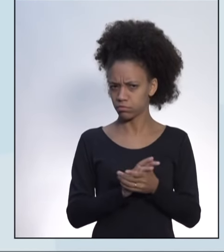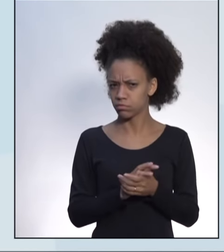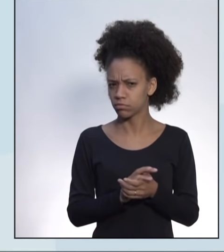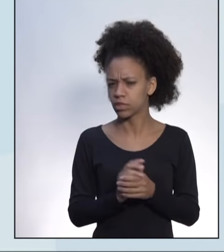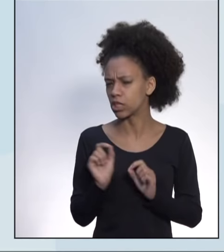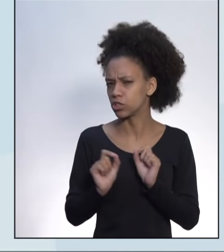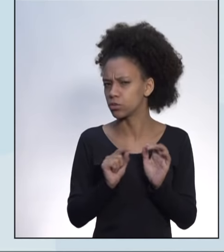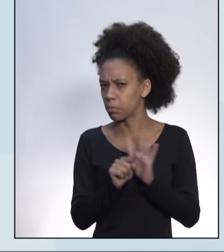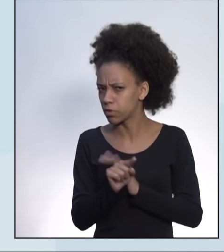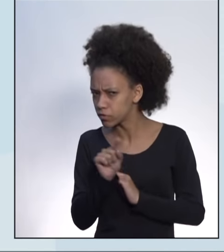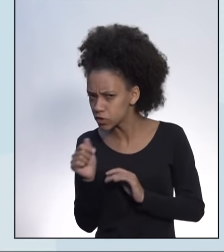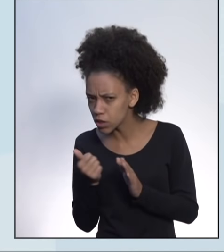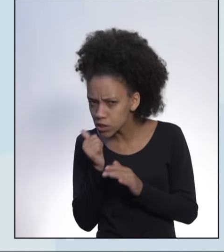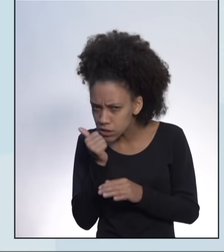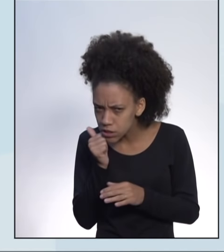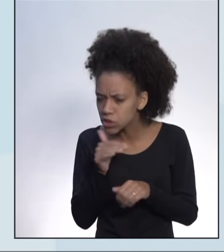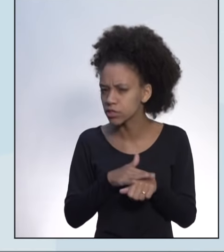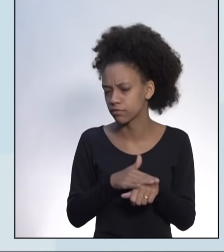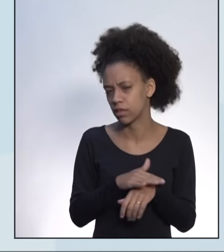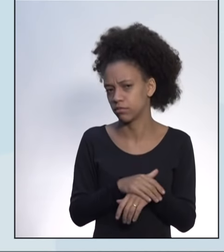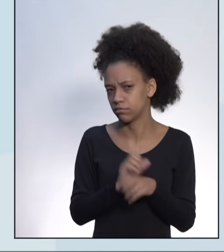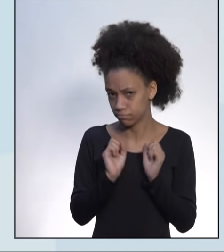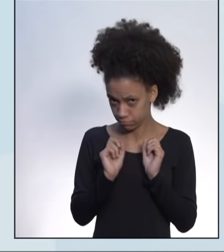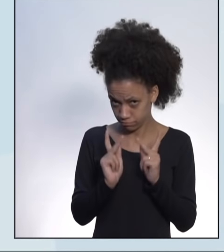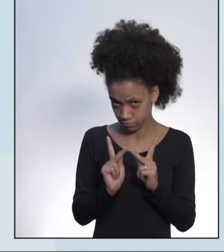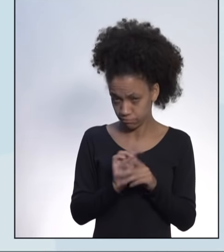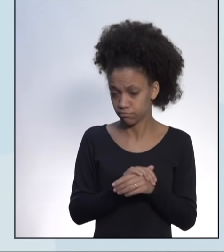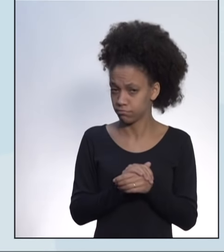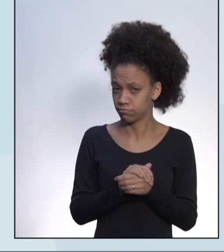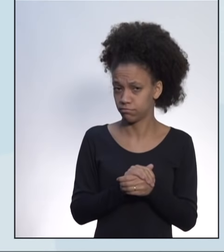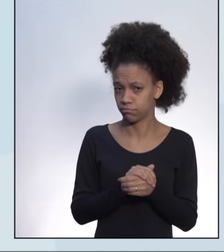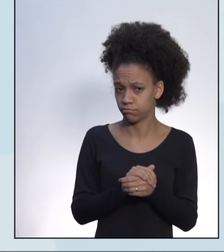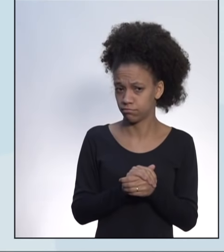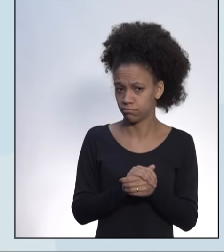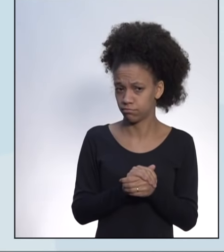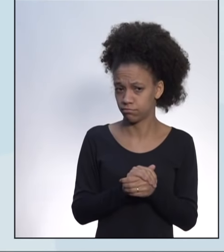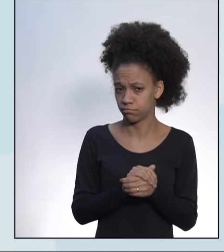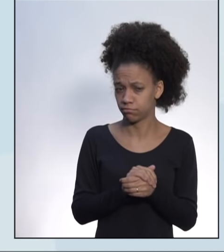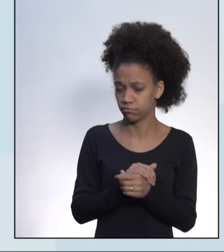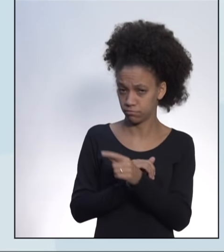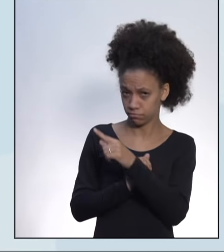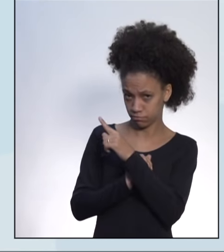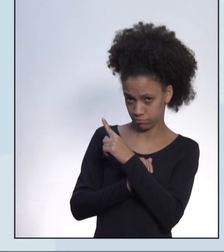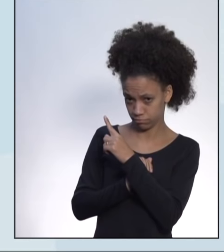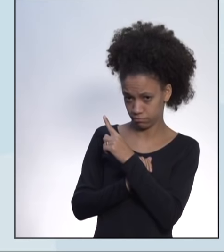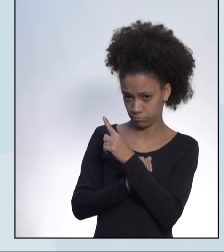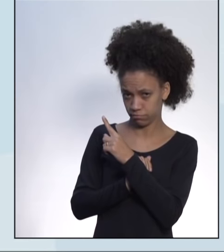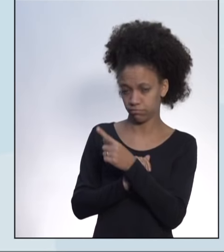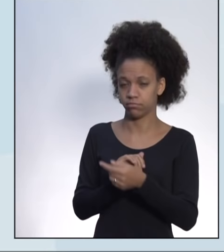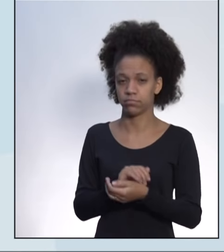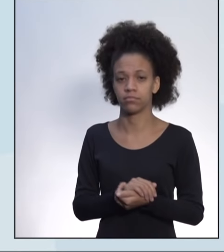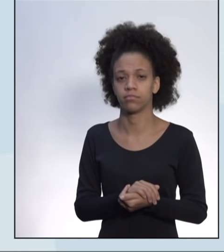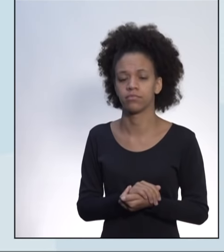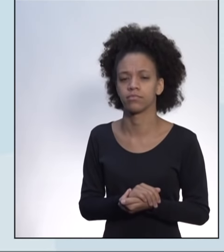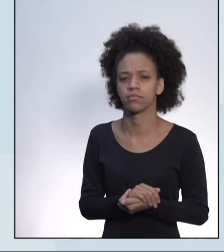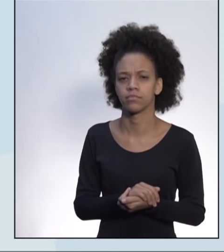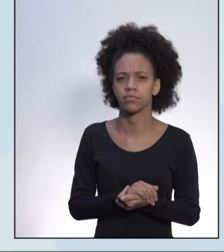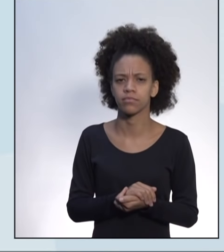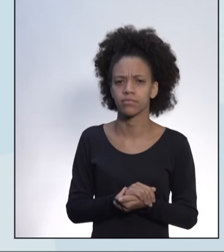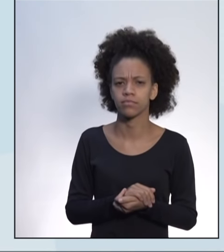colocar que tipo de perguntas os cientistas fazem ok sites os questions like